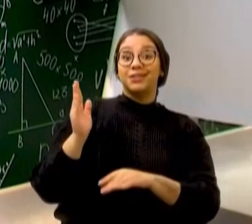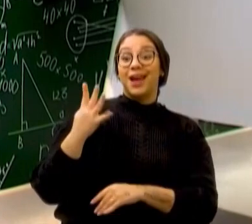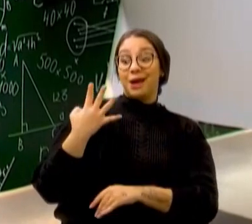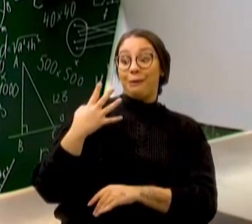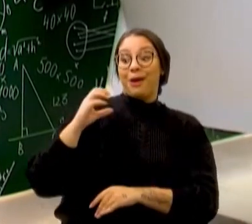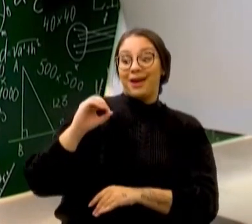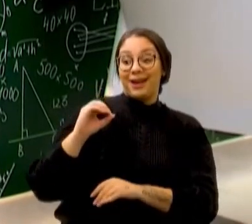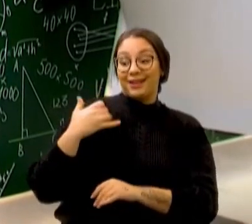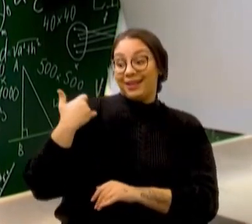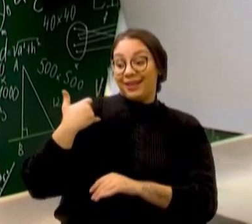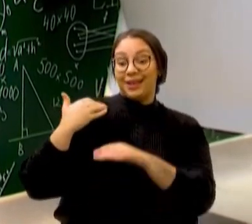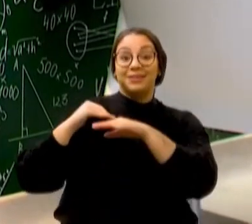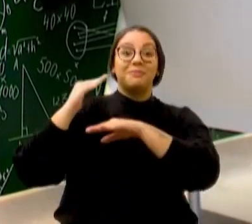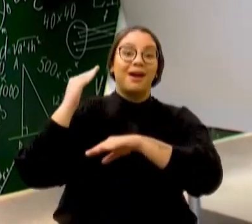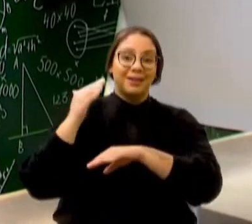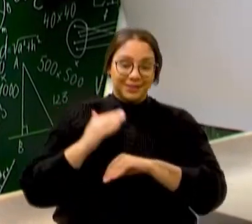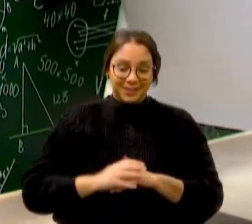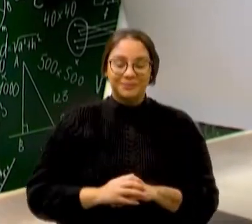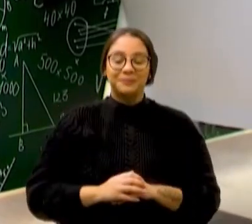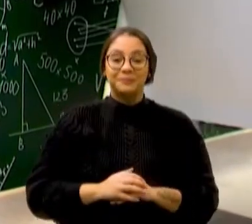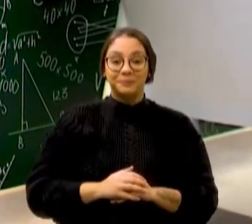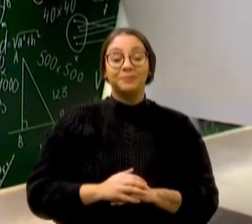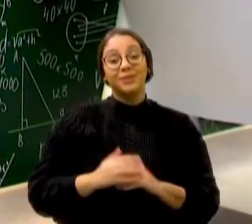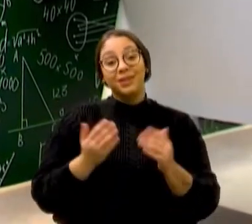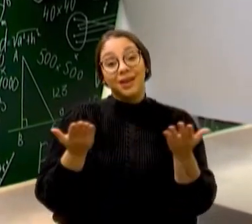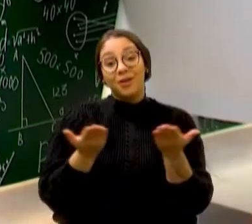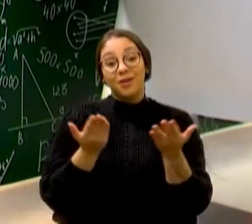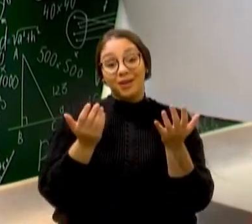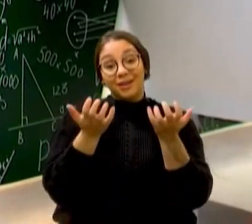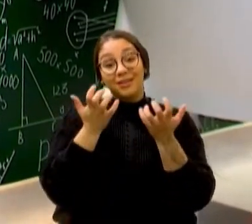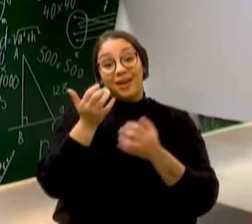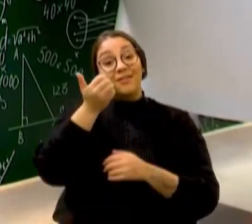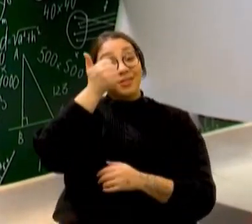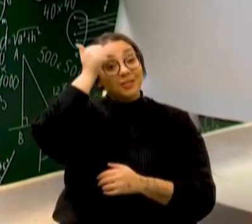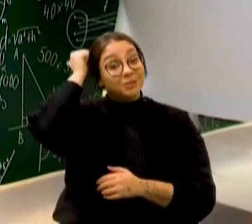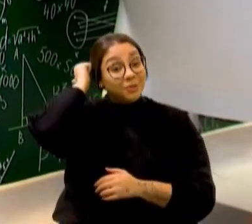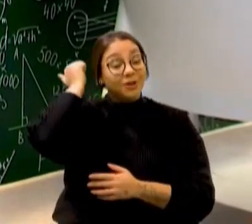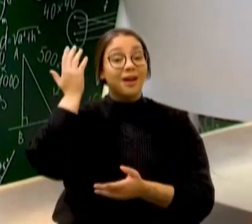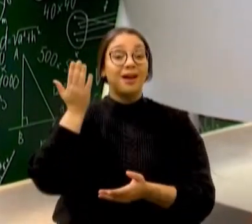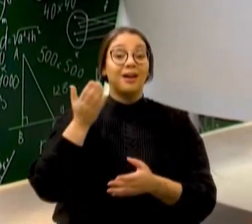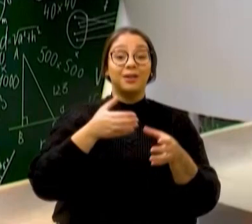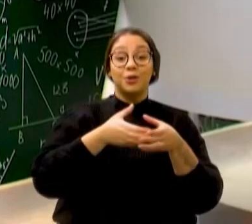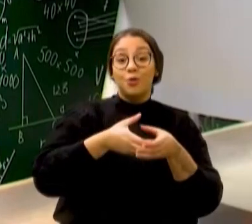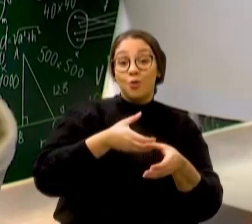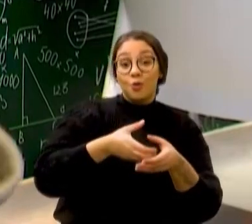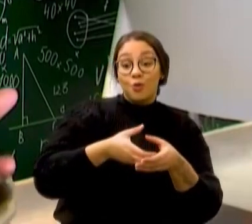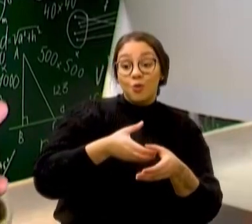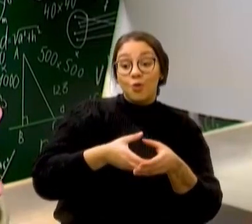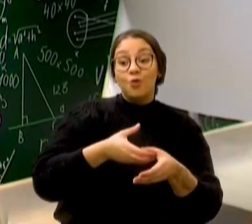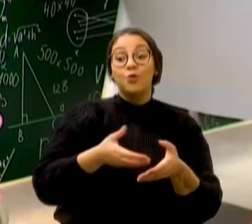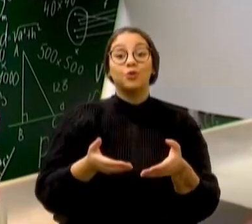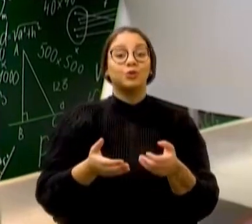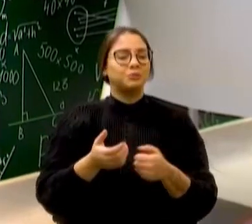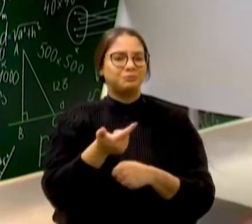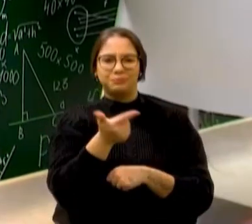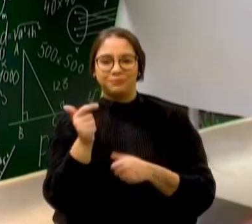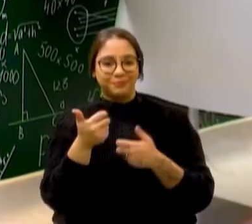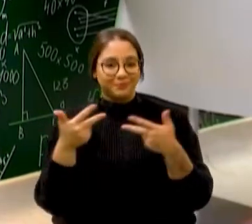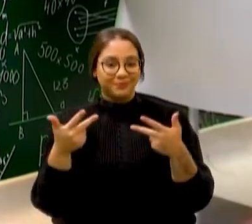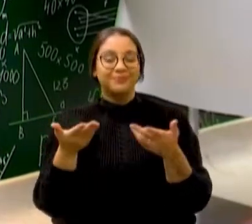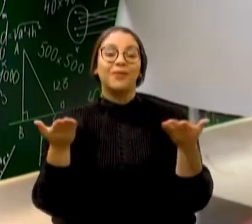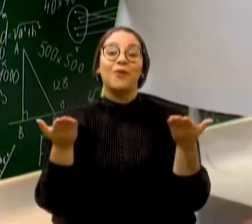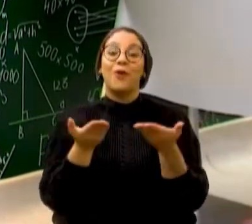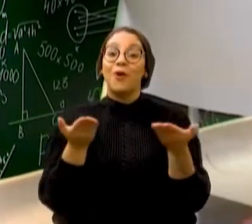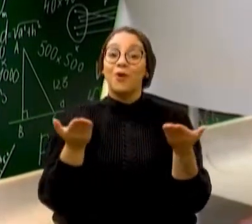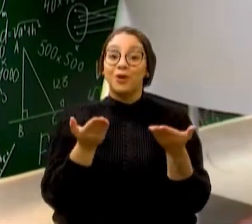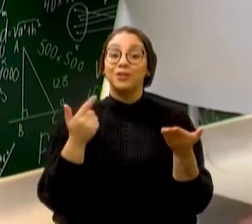já passou dos 4.0, não é verdade? E quer prestar vestibular, concurso público,